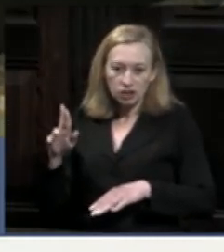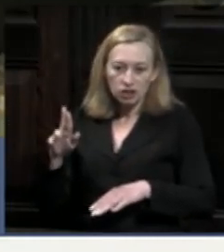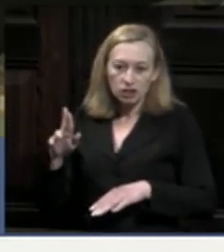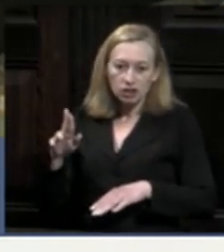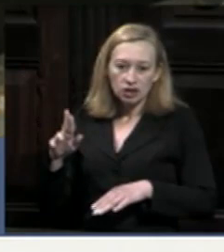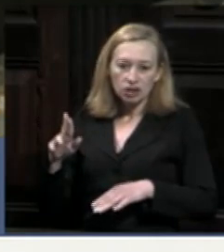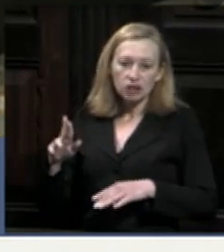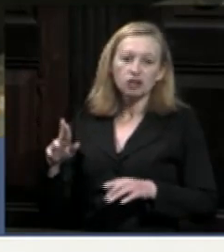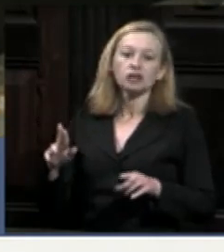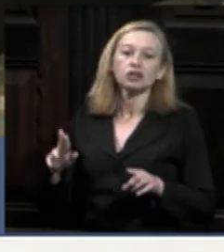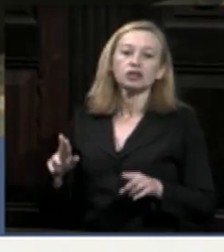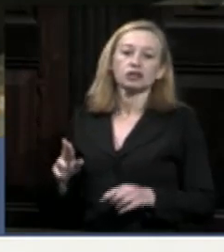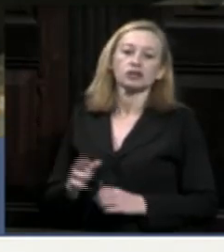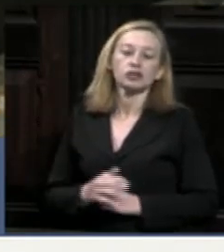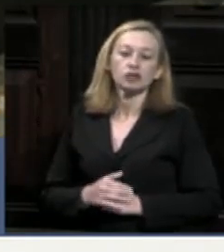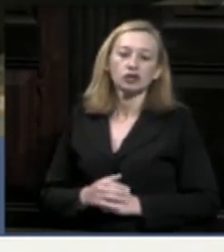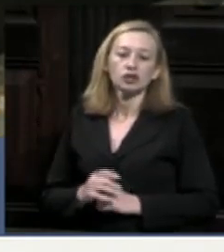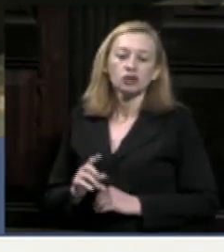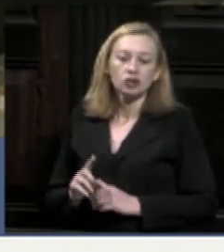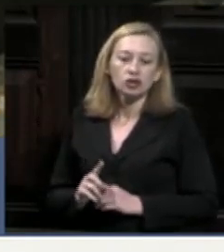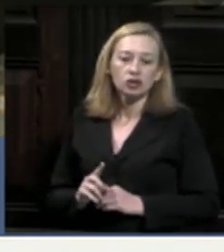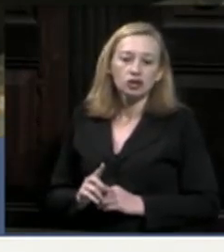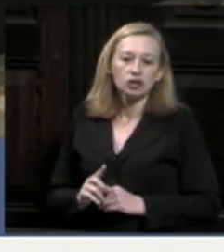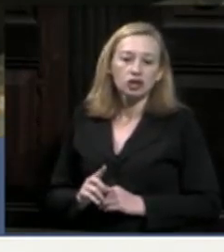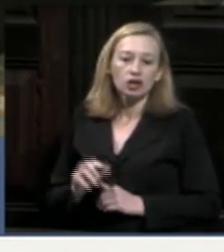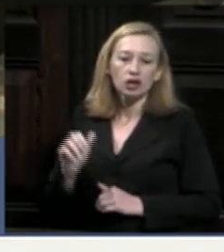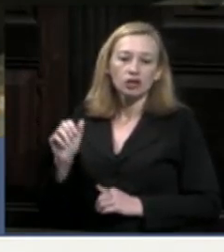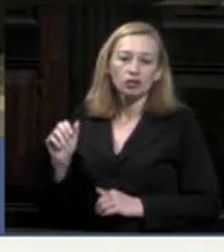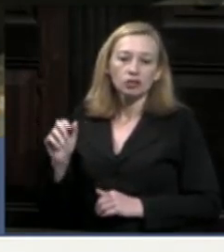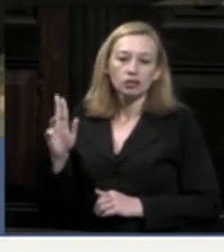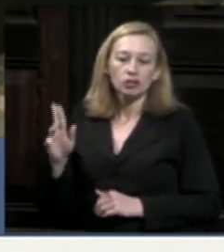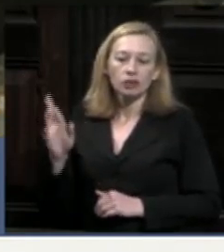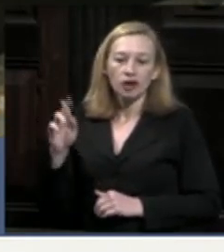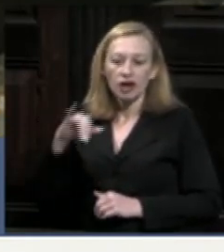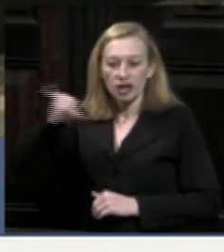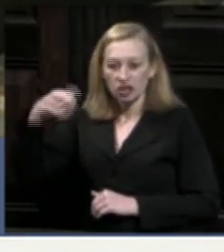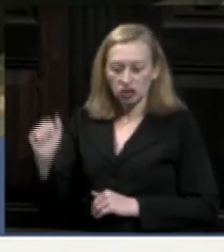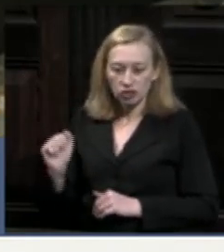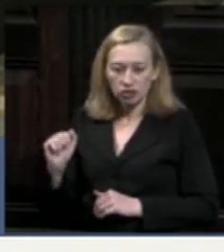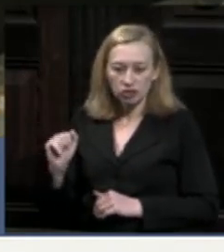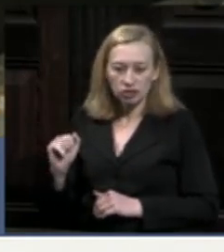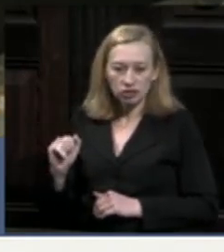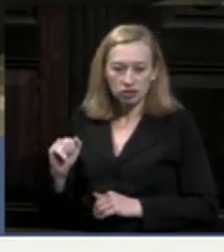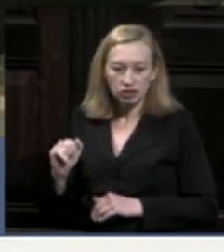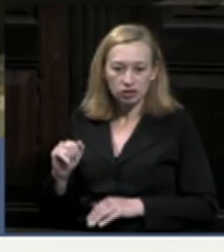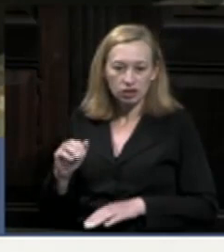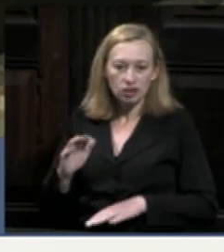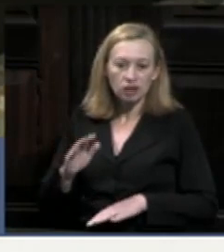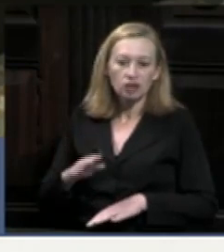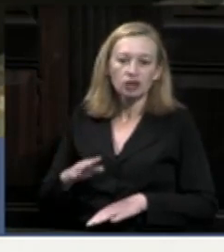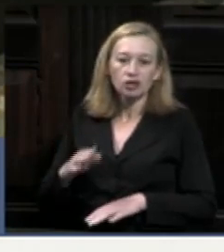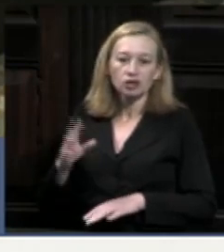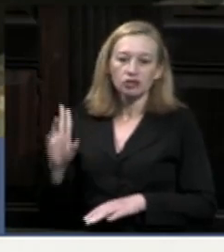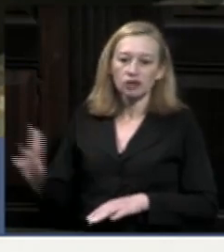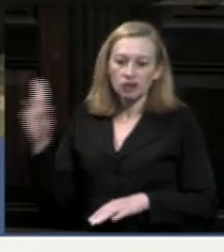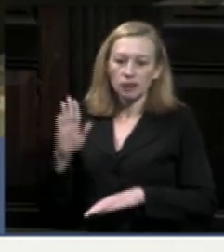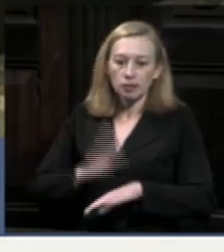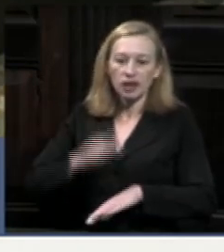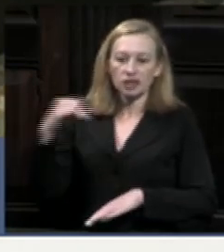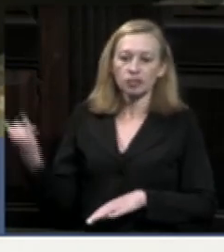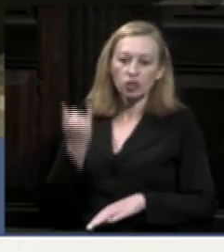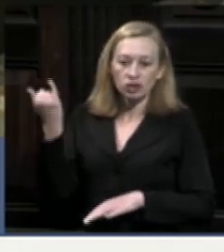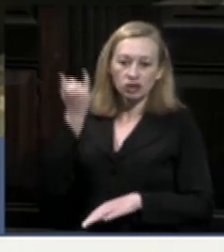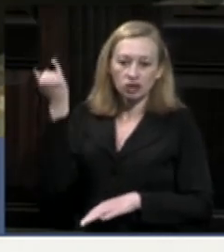concepção de sociedade quando a uerj sem dúvida alguma das universidades mais importantes do brasil ela tem